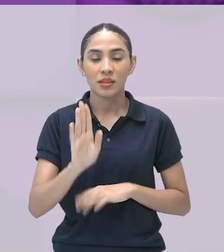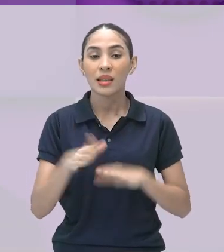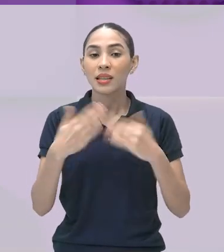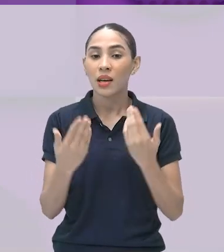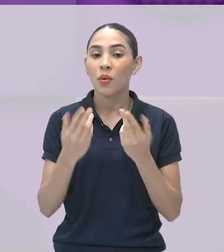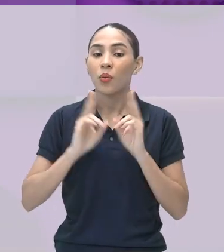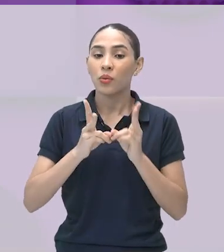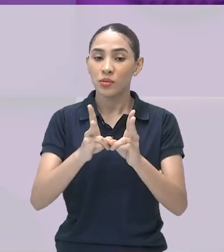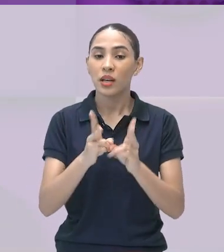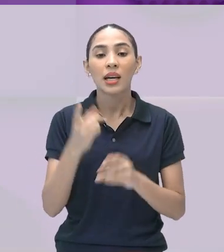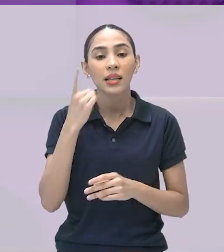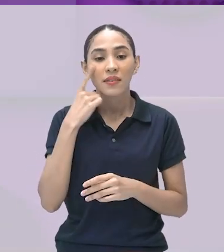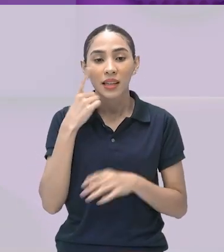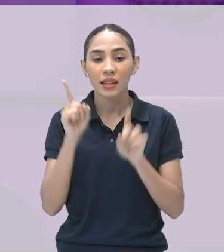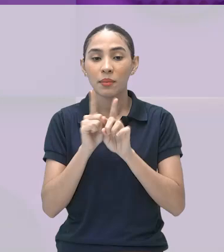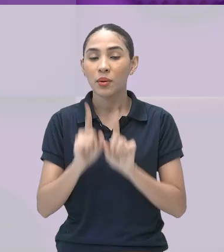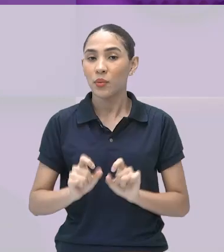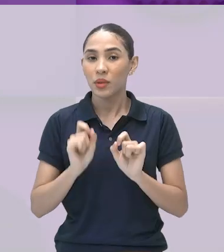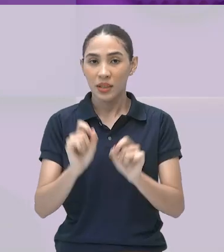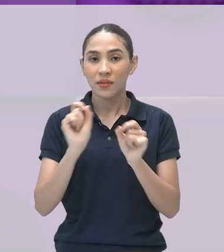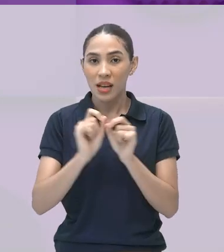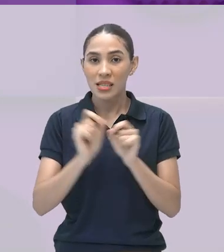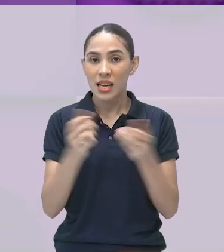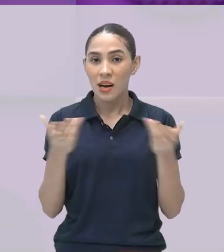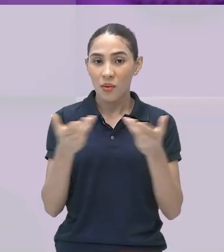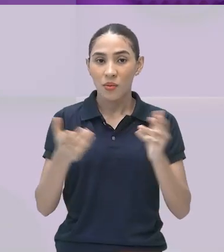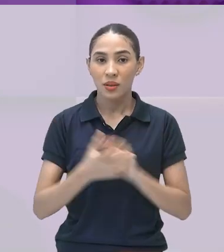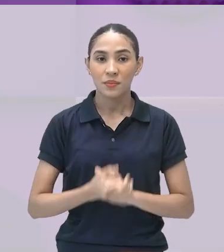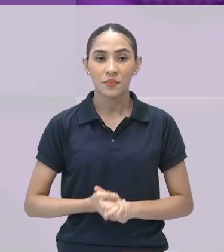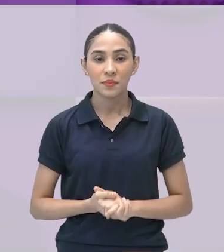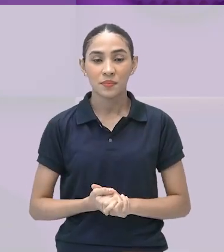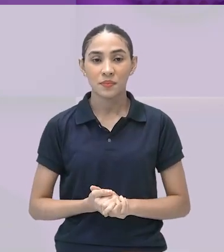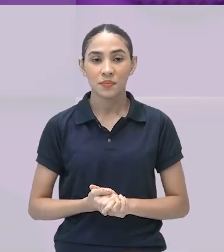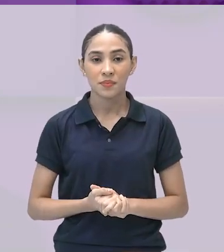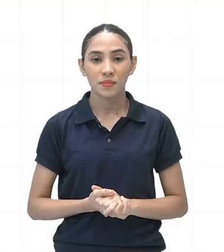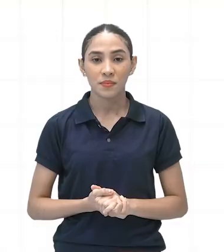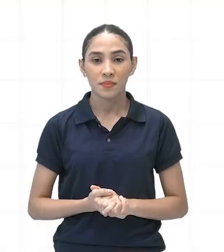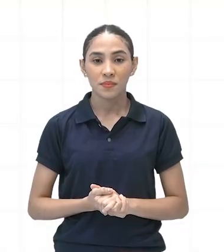vamos continuar e verificar o que a gente vai fazer para resolver agora.